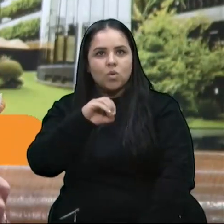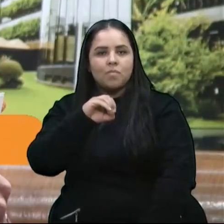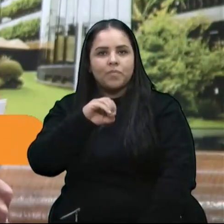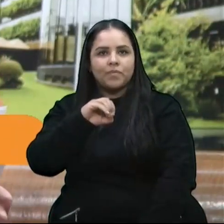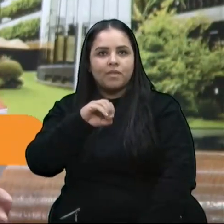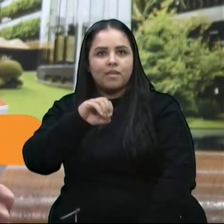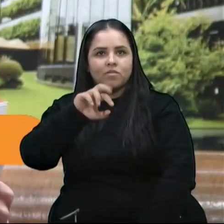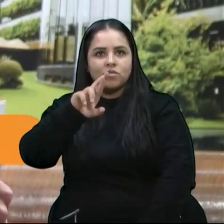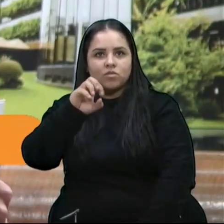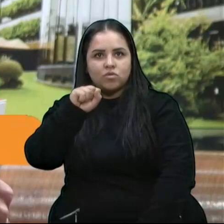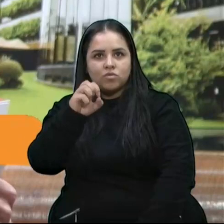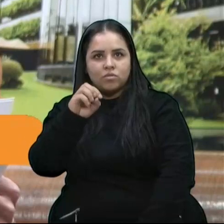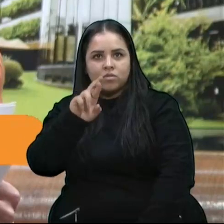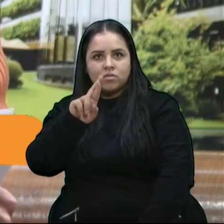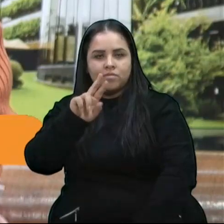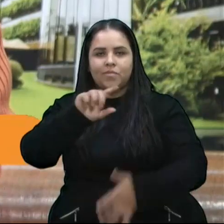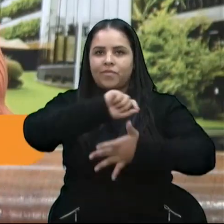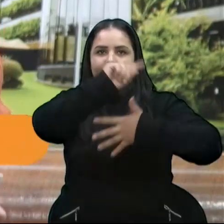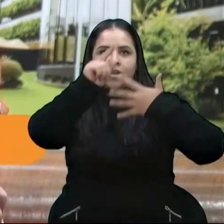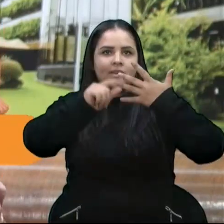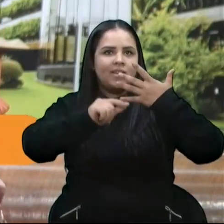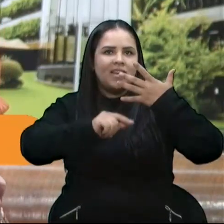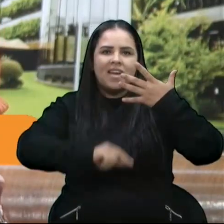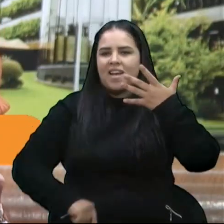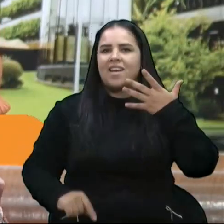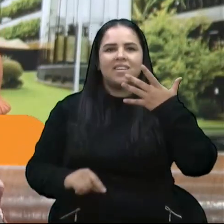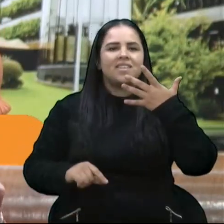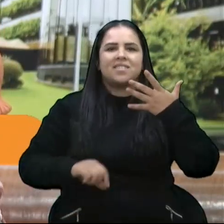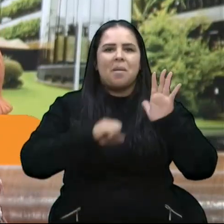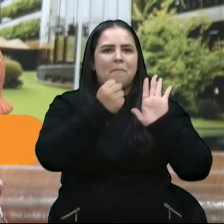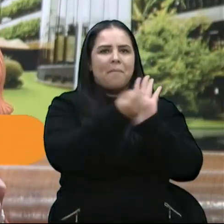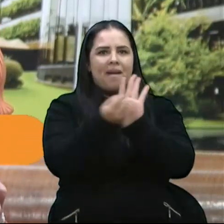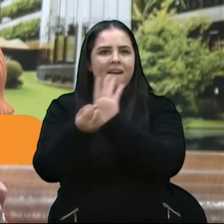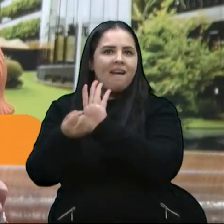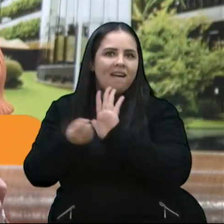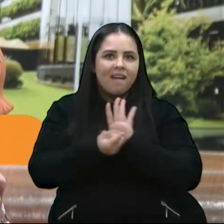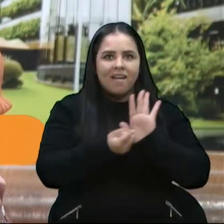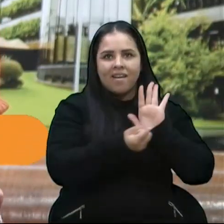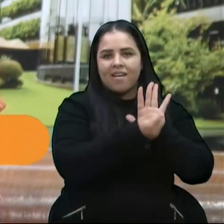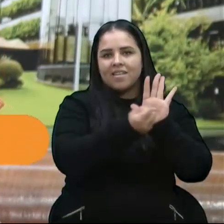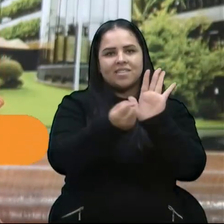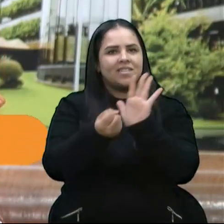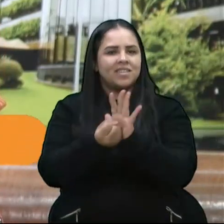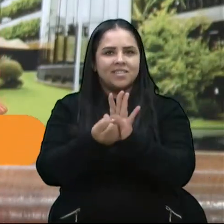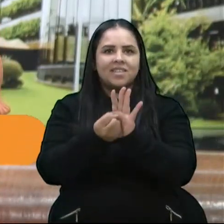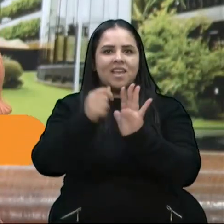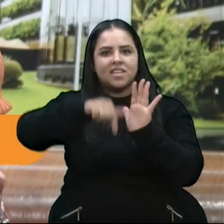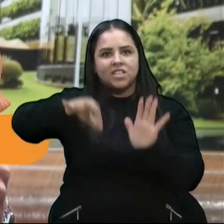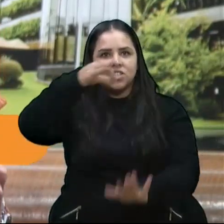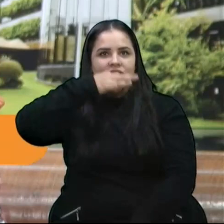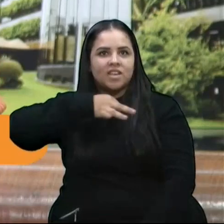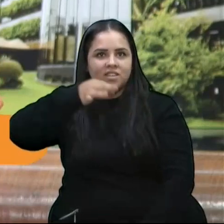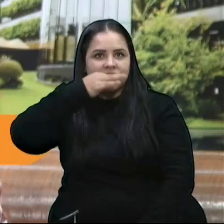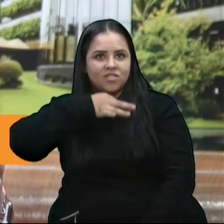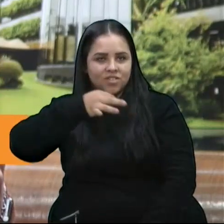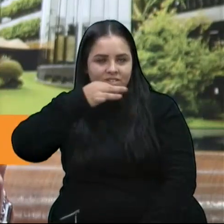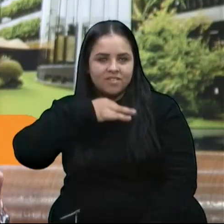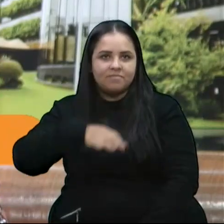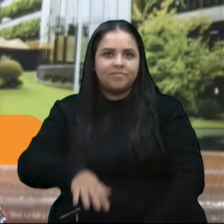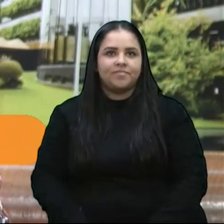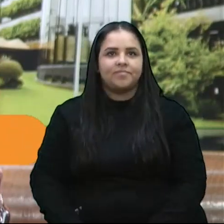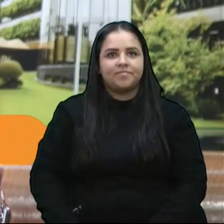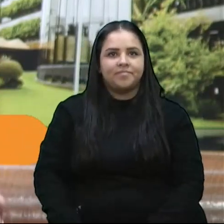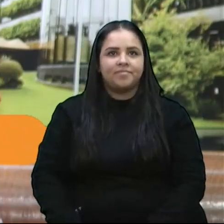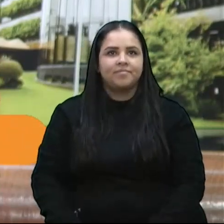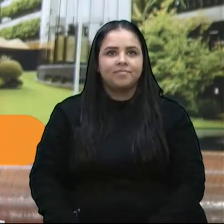Volpato, LF Ferramentas, Rede Mais Nova, Rádio Viva, Jornal Pioneiro, Manha Bosco, Rede de Postos Sim, entre